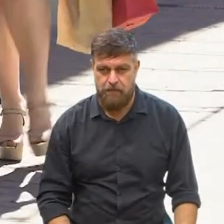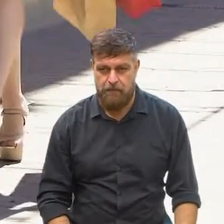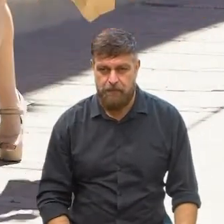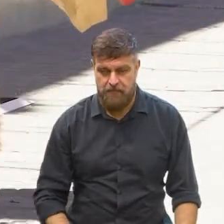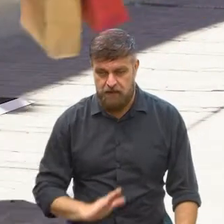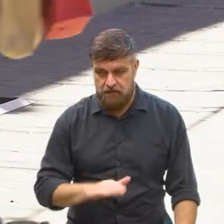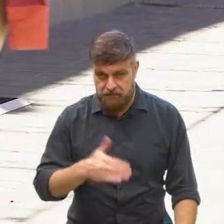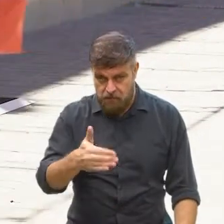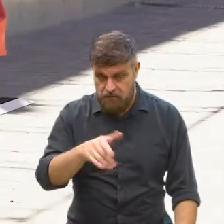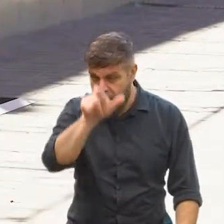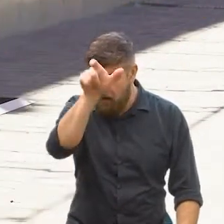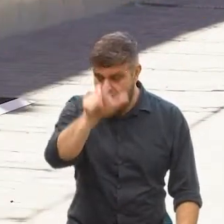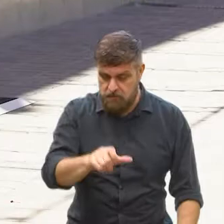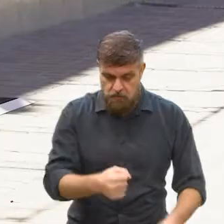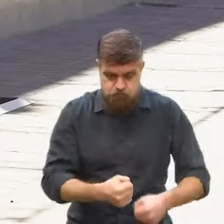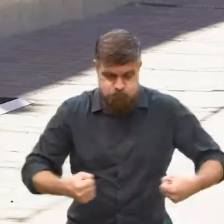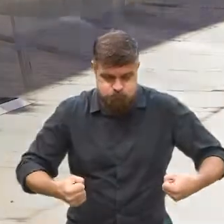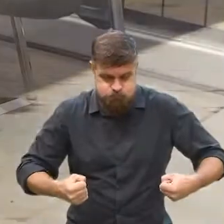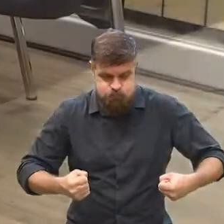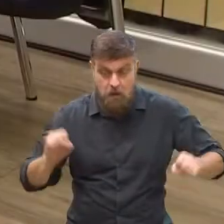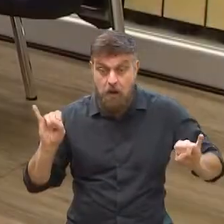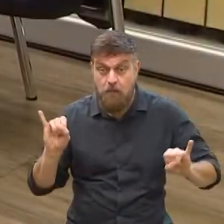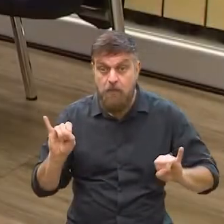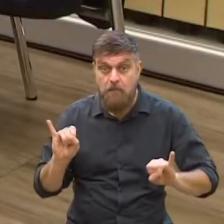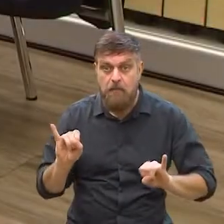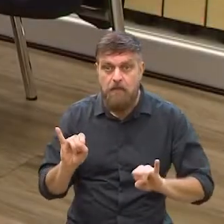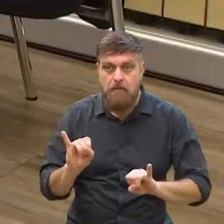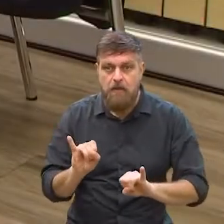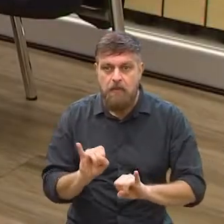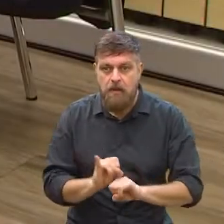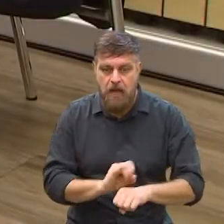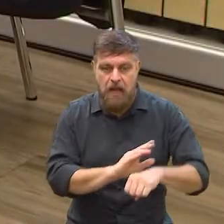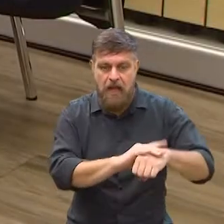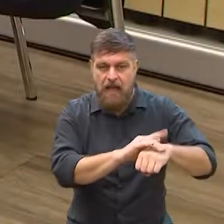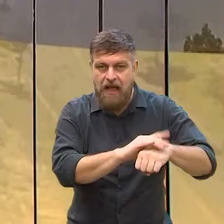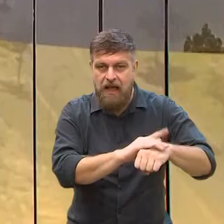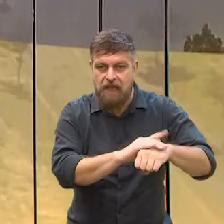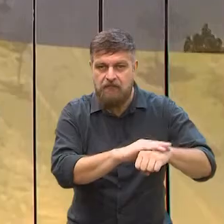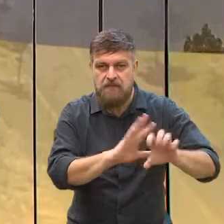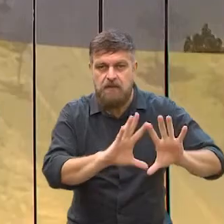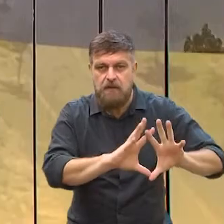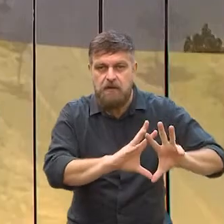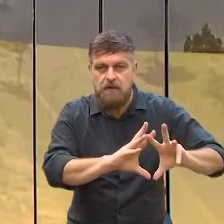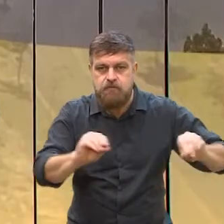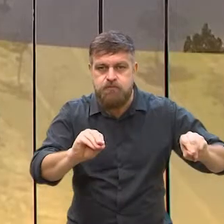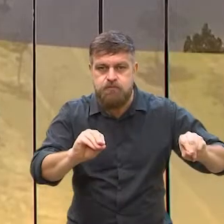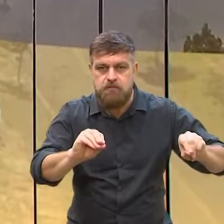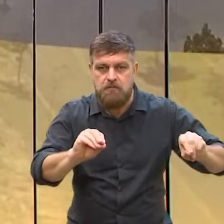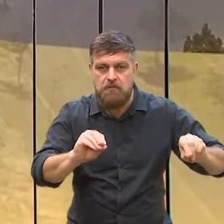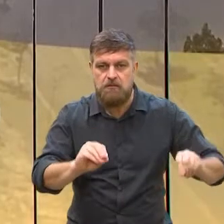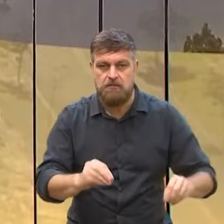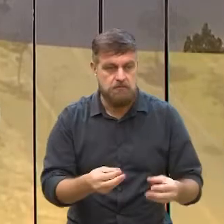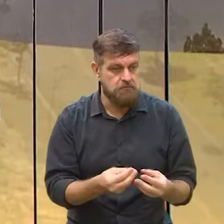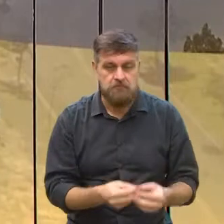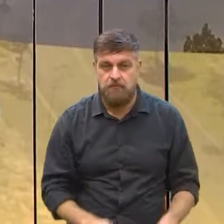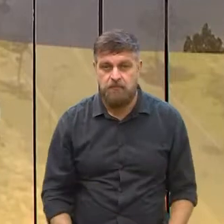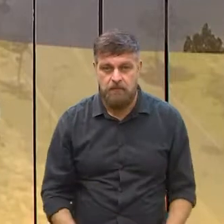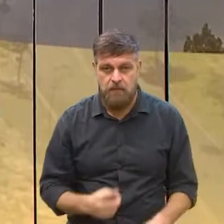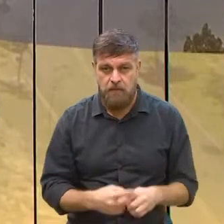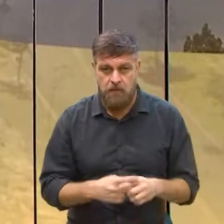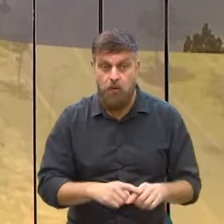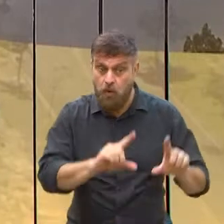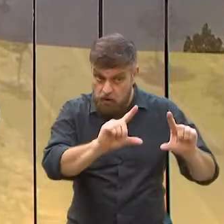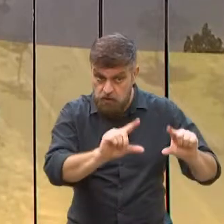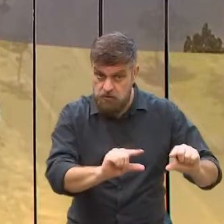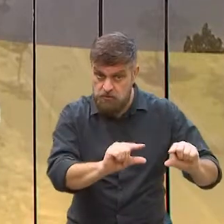quando ela deixa de existir, essas doenças causadas ou agravadas, elas também desaparecem ou